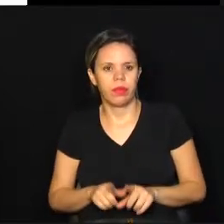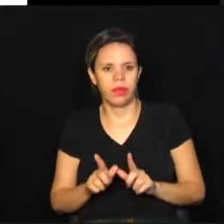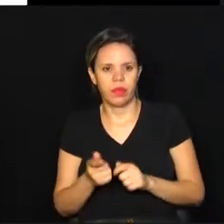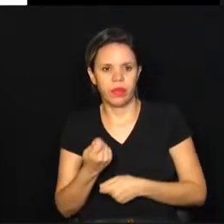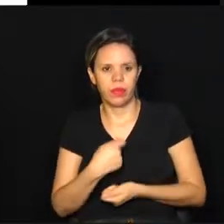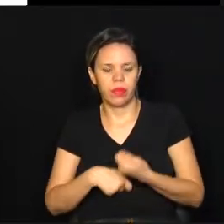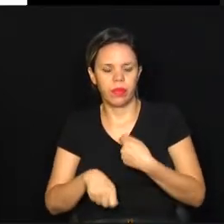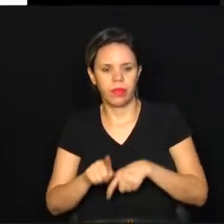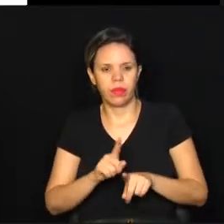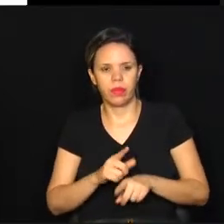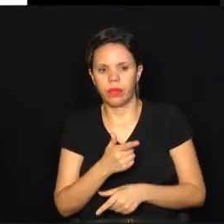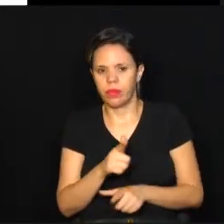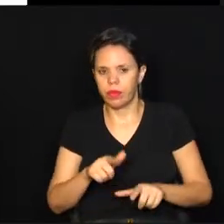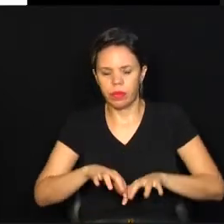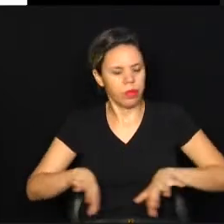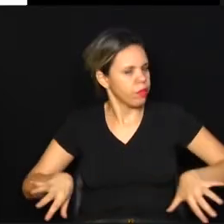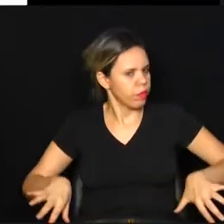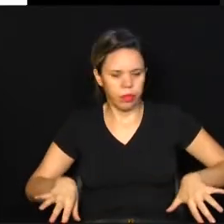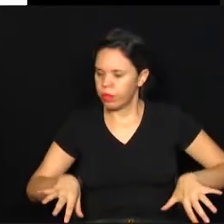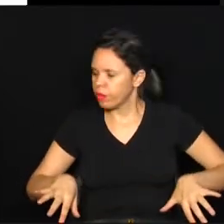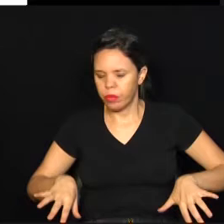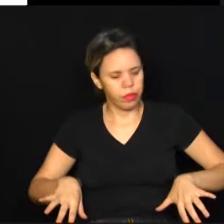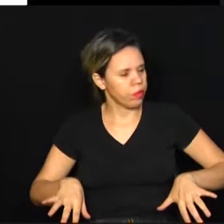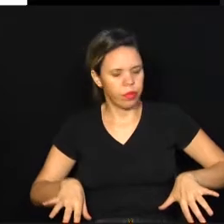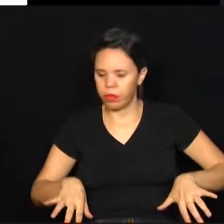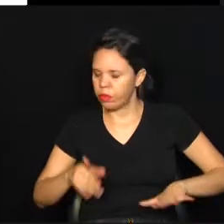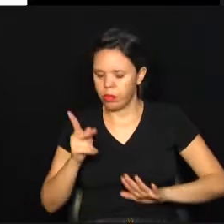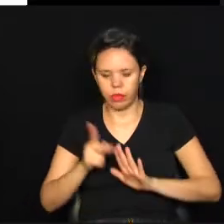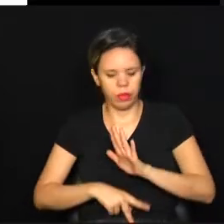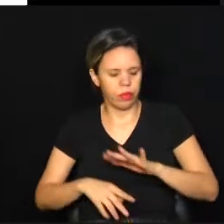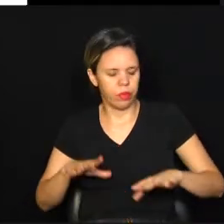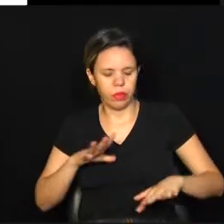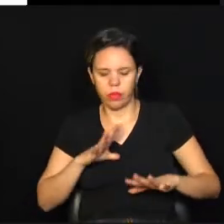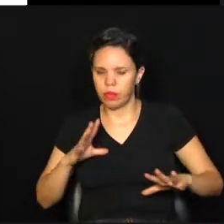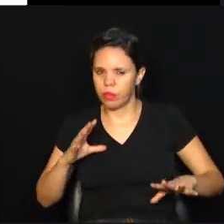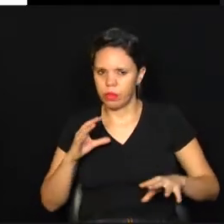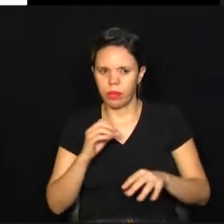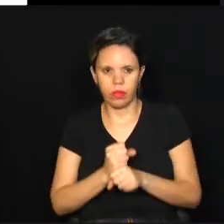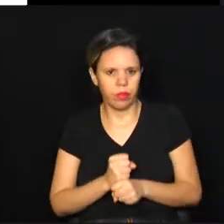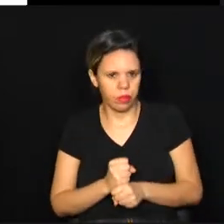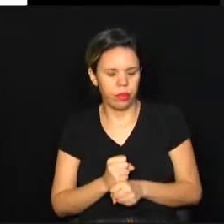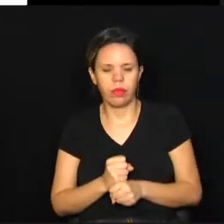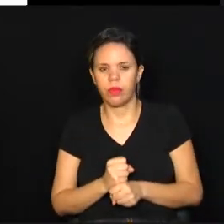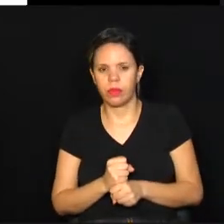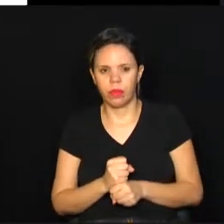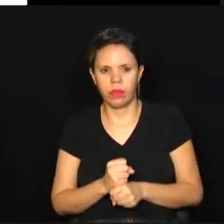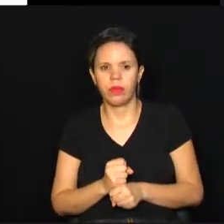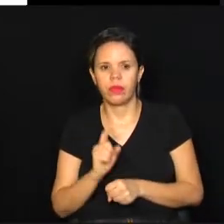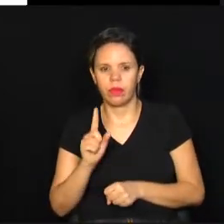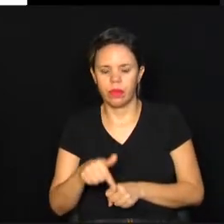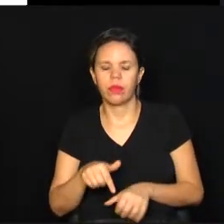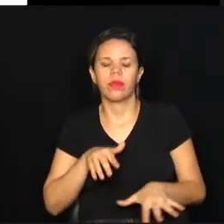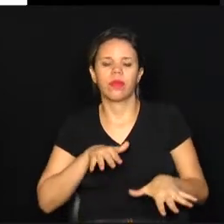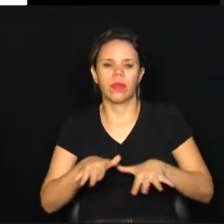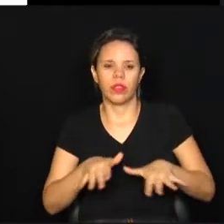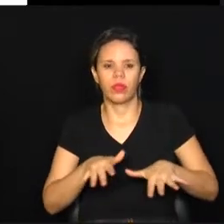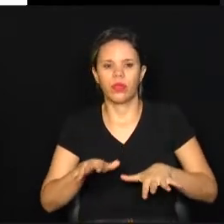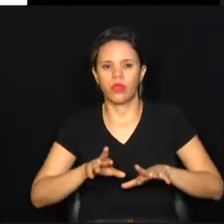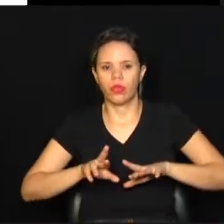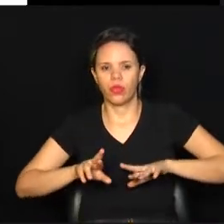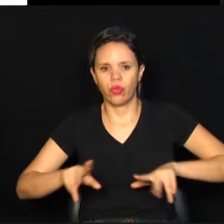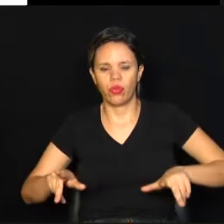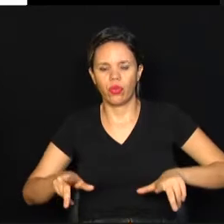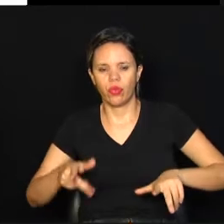gestão, mas sem separá-las, obviamente, do planejamento da cidade como um todo. né? No movimento contrário, no movimento